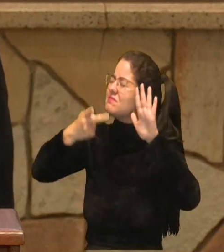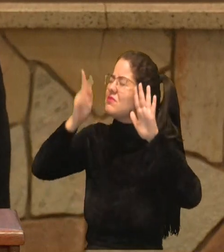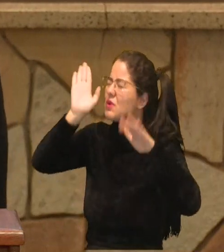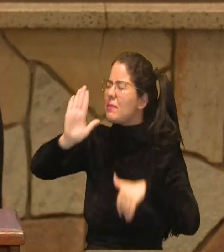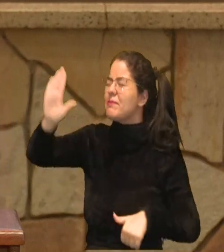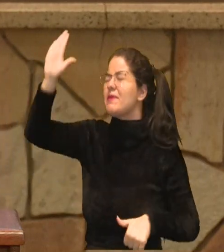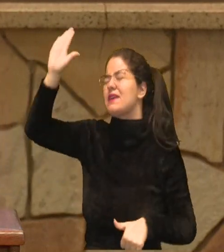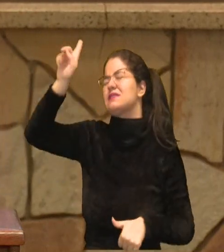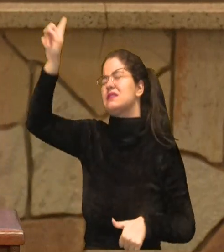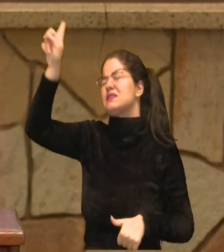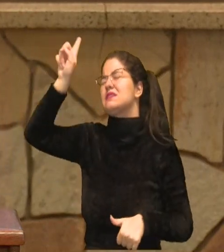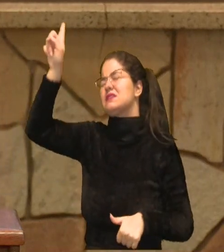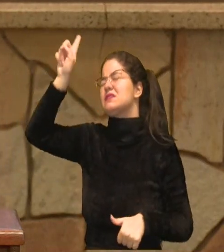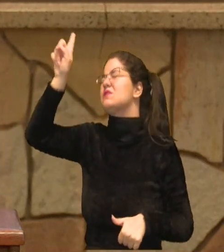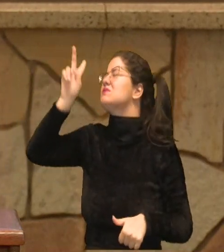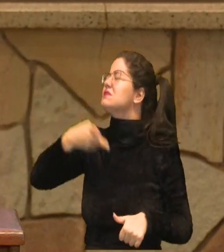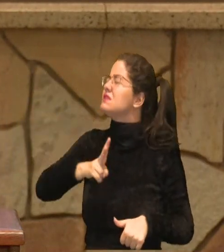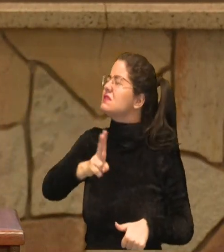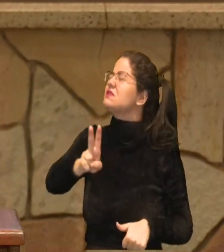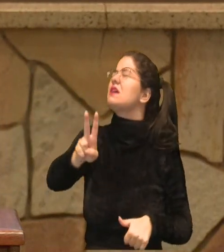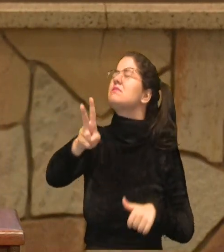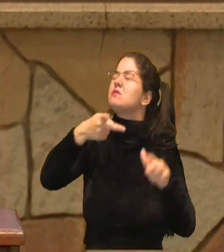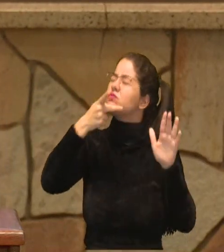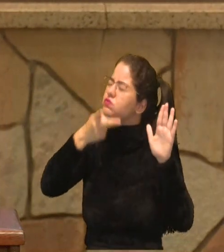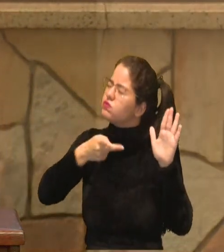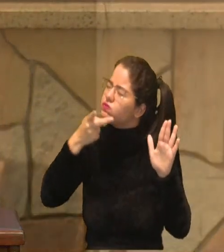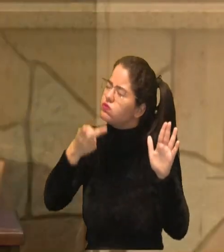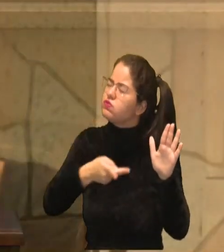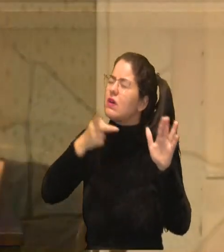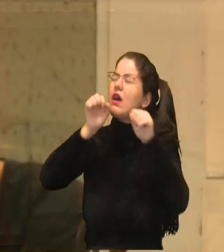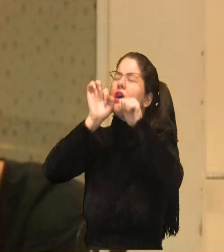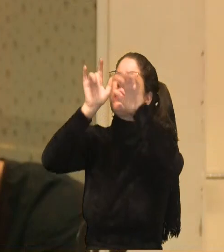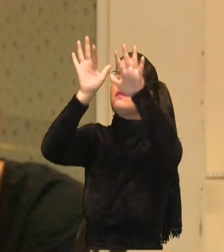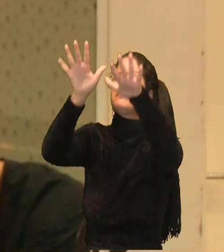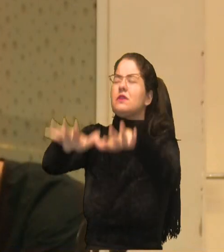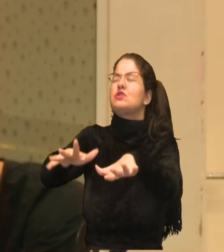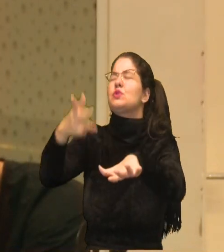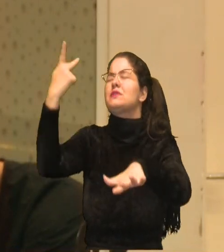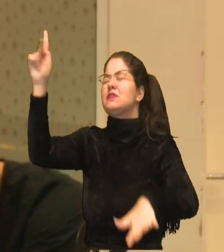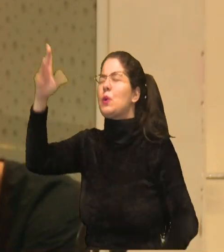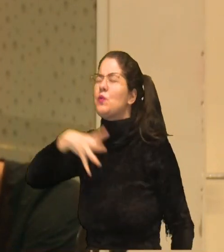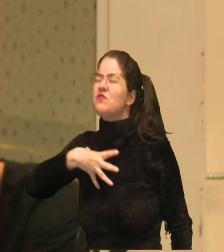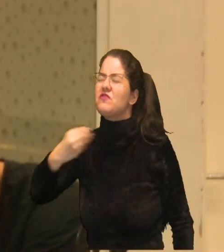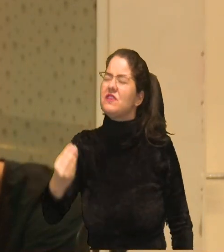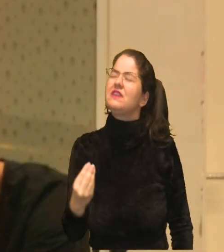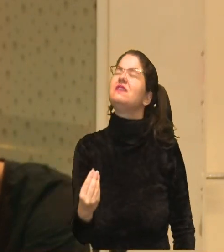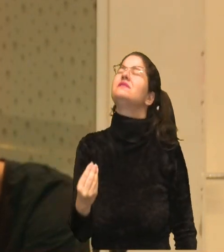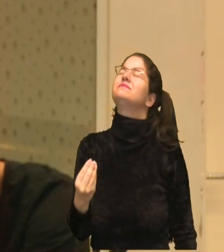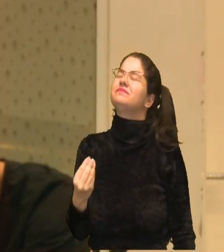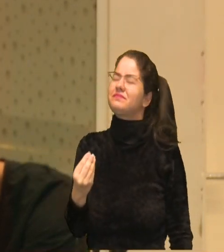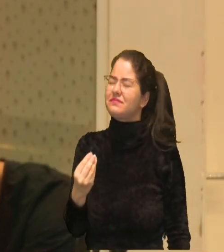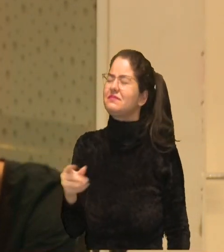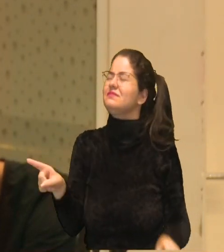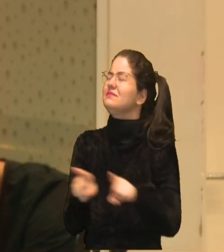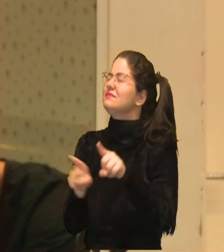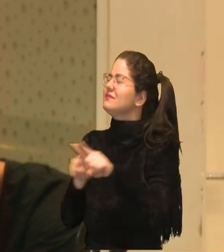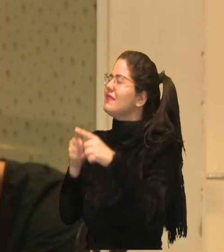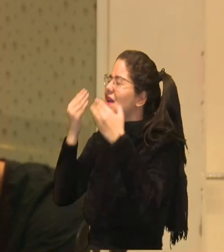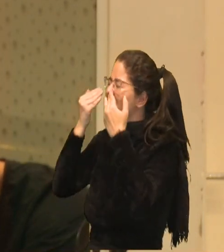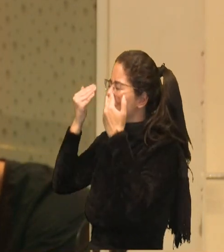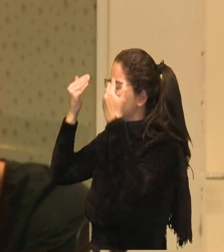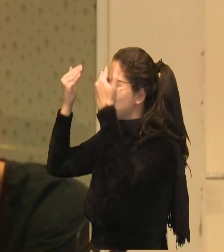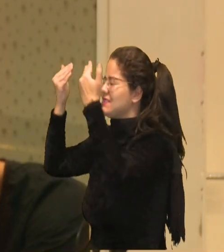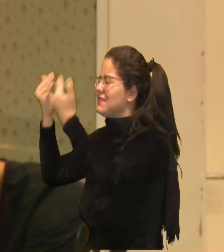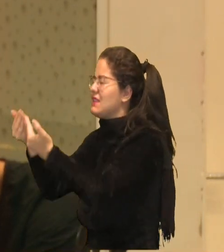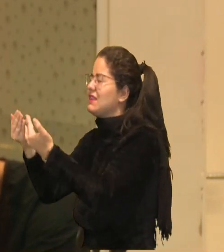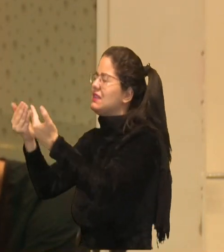feito para cada um deles. Abençoa os Teus filhos que aqui estão nesta noite e que apresentam também, Senhor Deus, seus